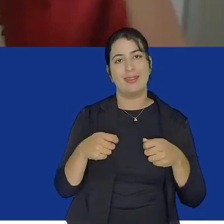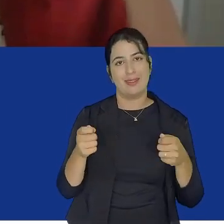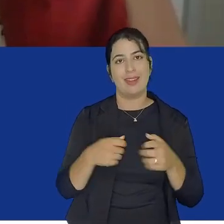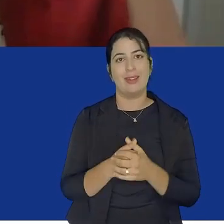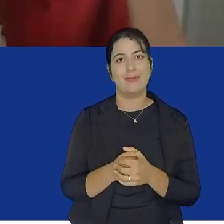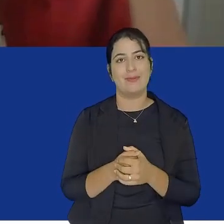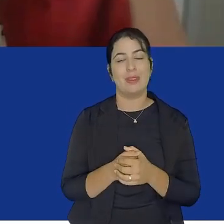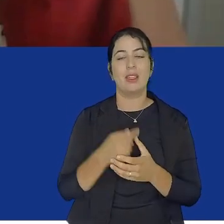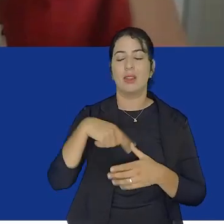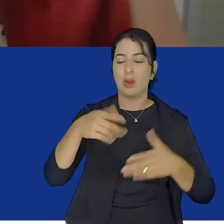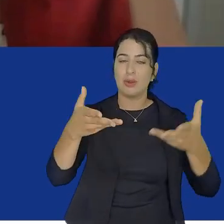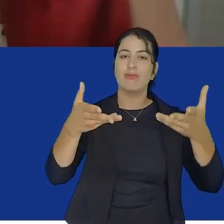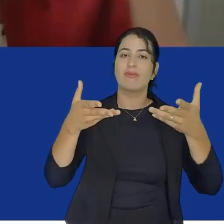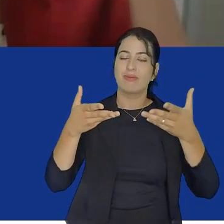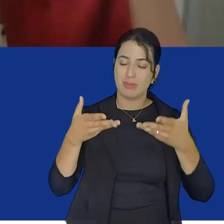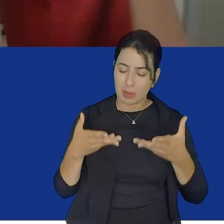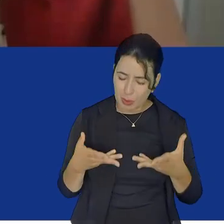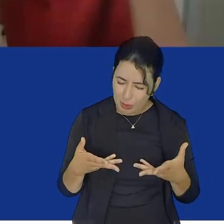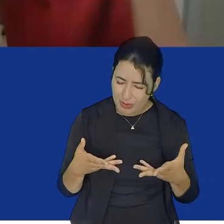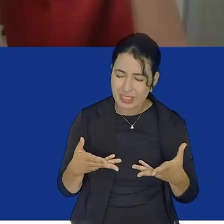convite, gente, que a vida nos faz é